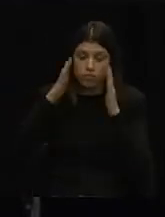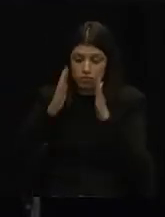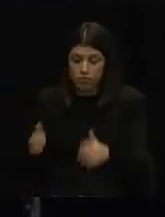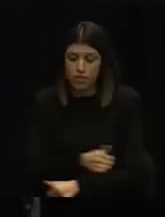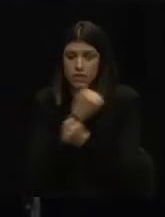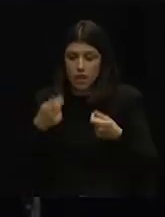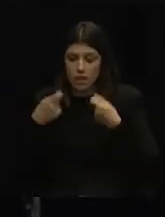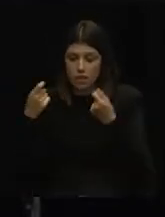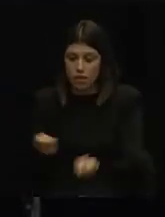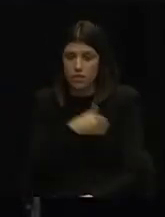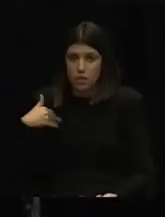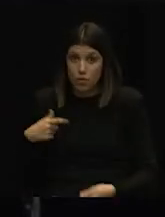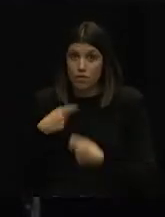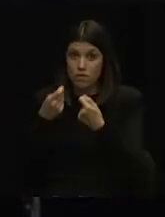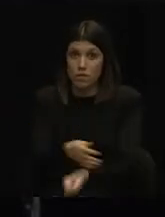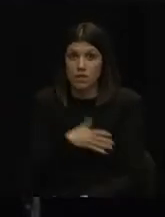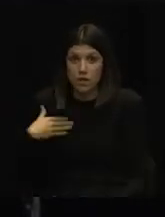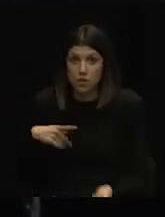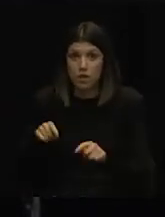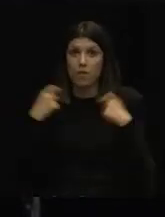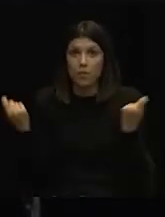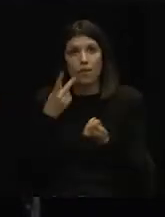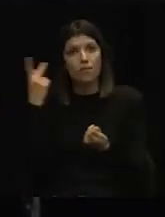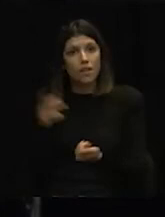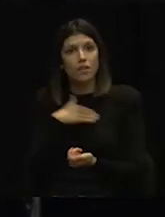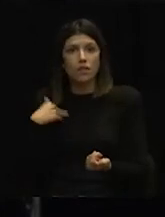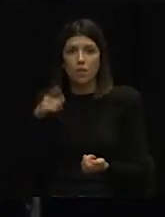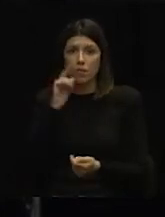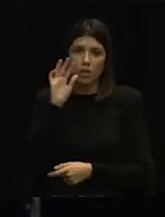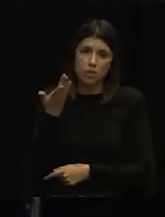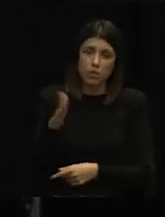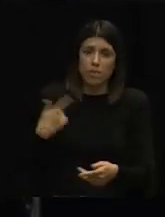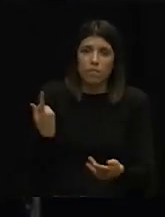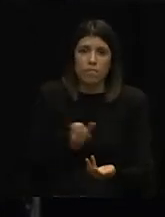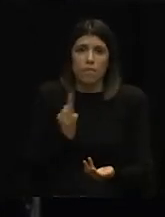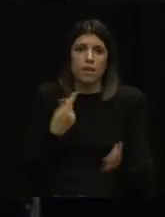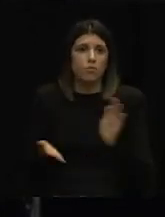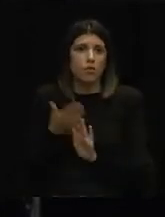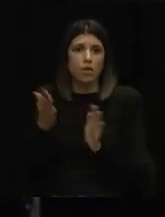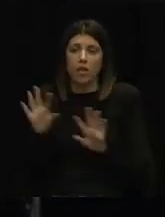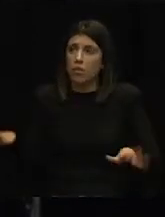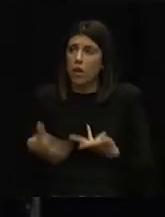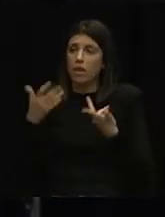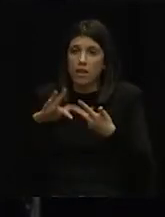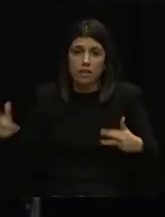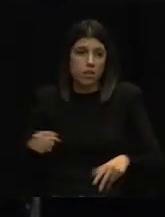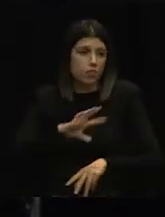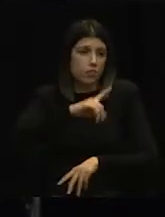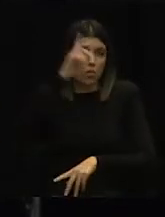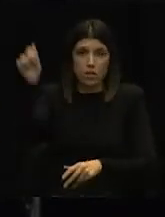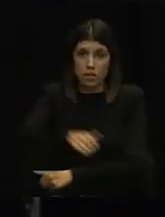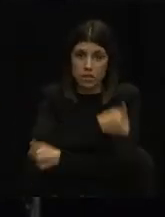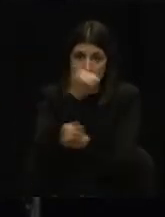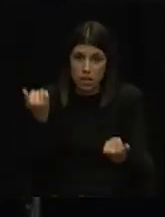que investe em saúde o investimento em saúde e na promoção da Vida Saudável é importantíssimo e tem que ser uma das prioridades qualquer executivo de uma cidade